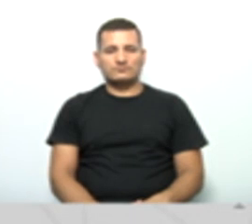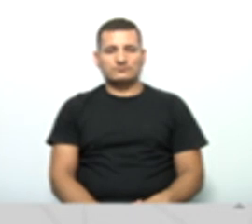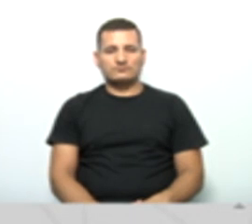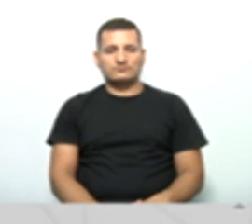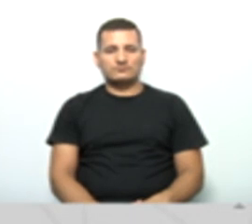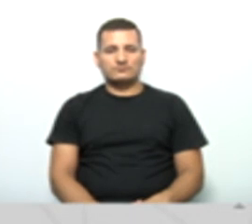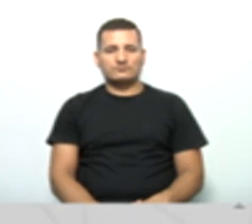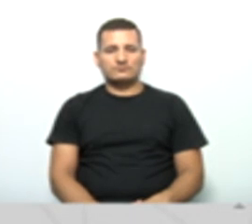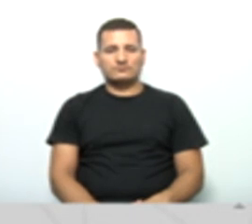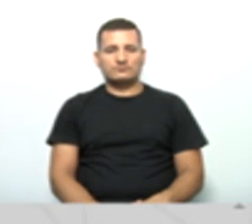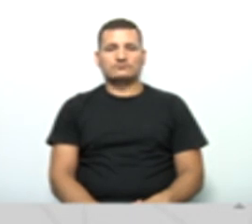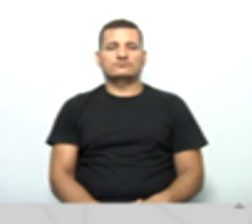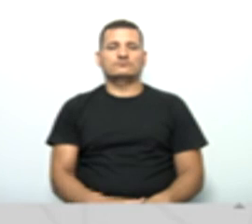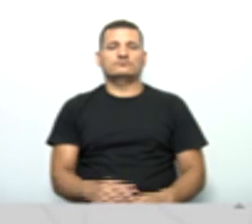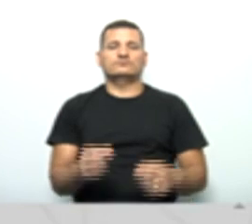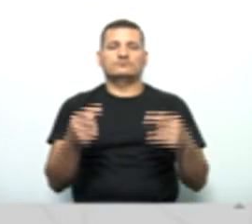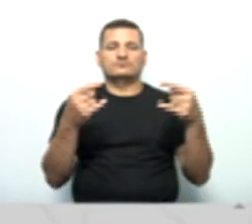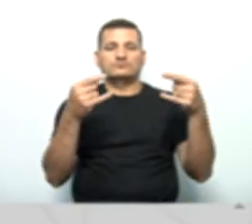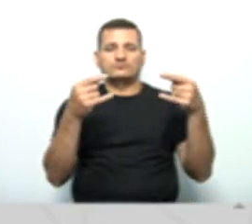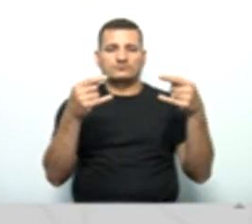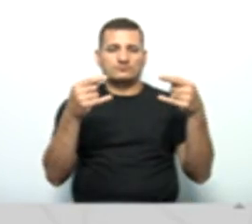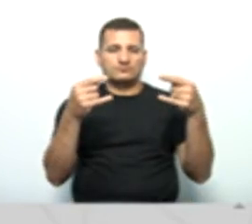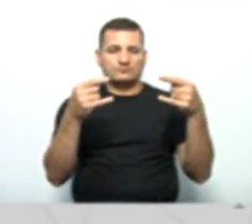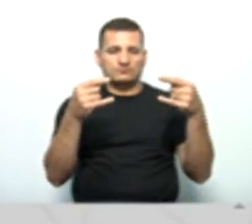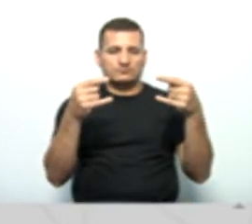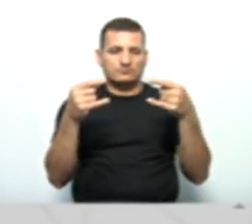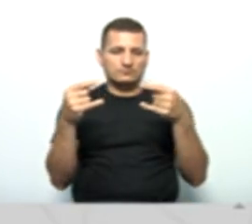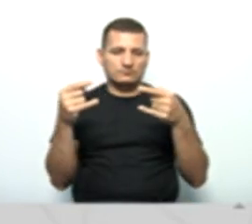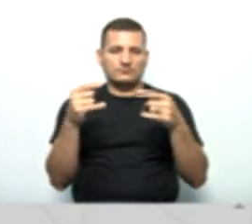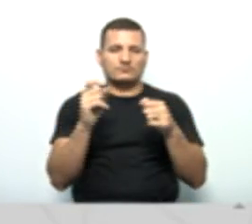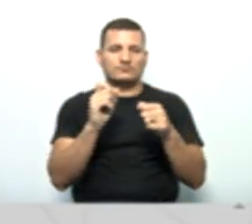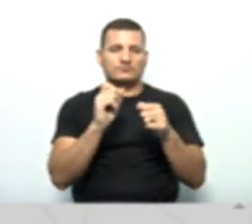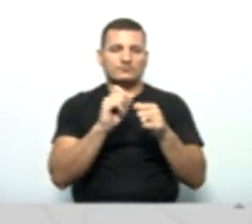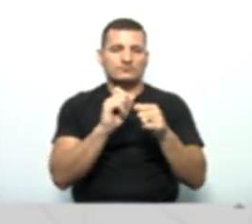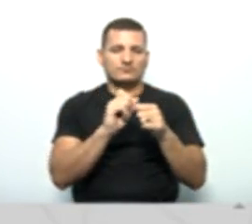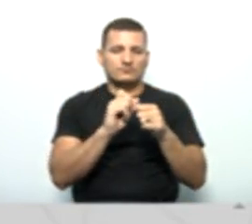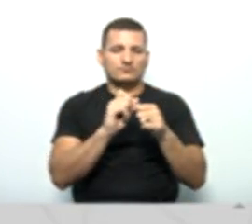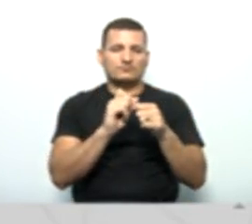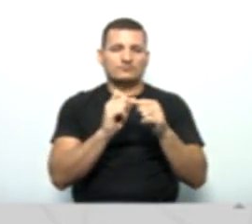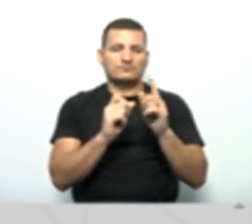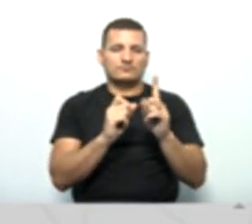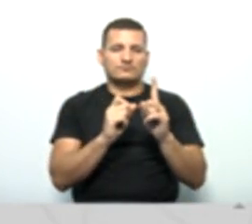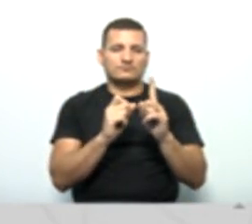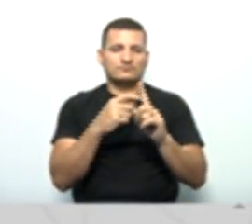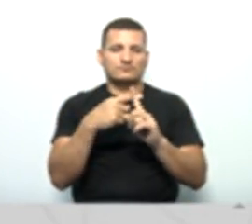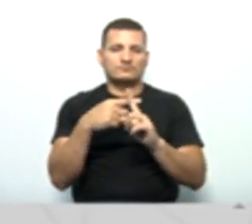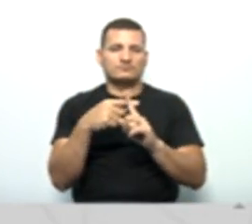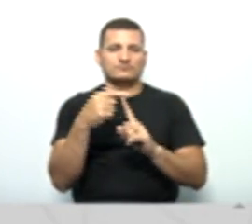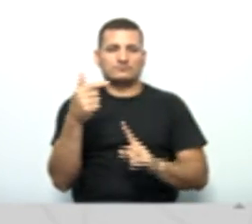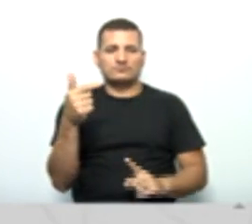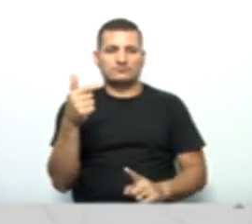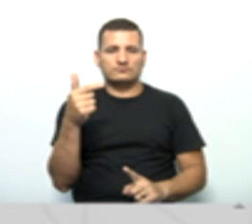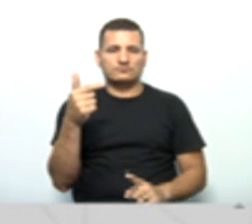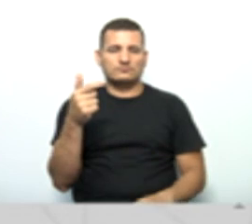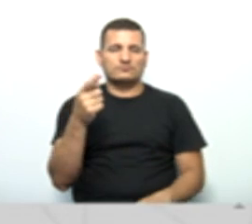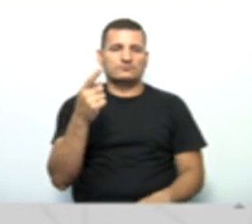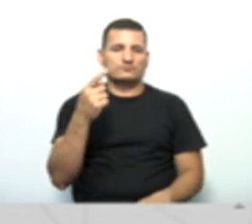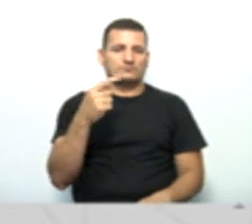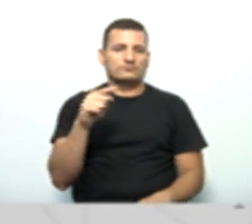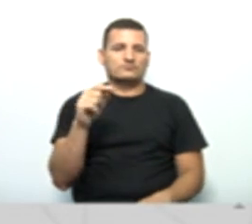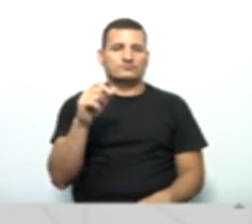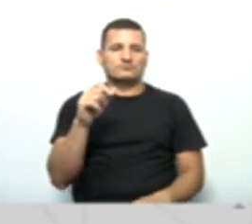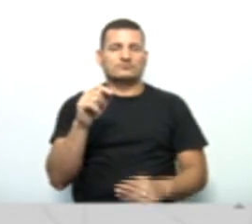subtração. Então, eu criei uma lista. Aqui eu fiz a soma, tá vendo? De uma posição para outra. Aí tem a